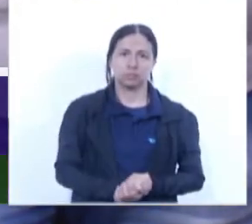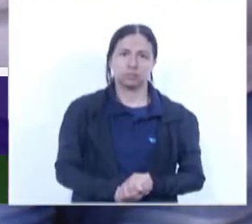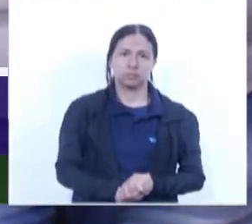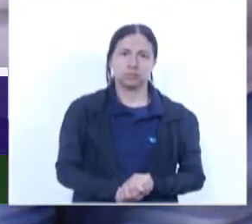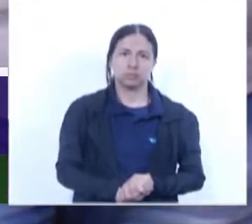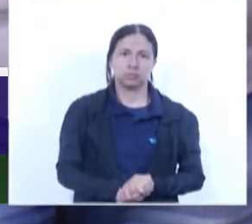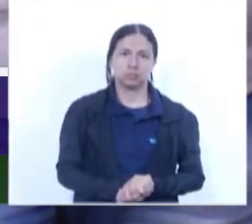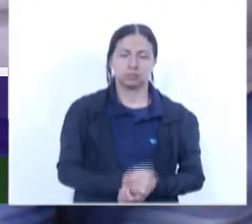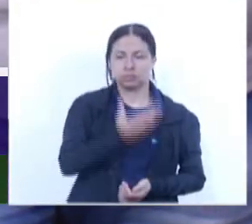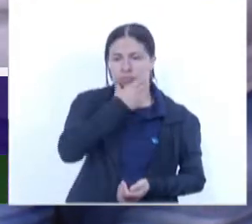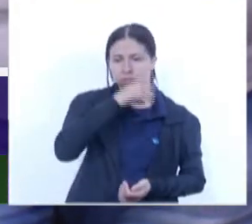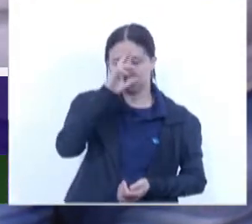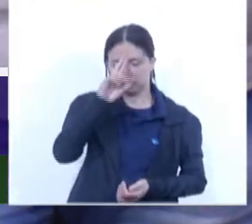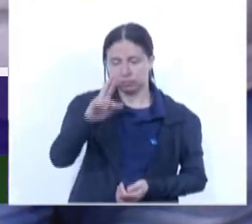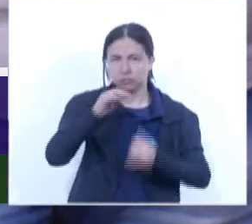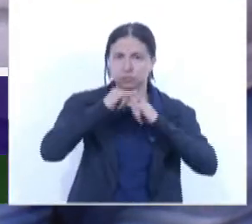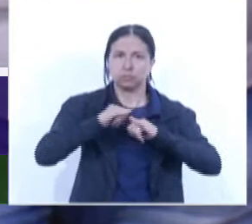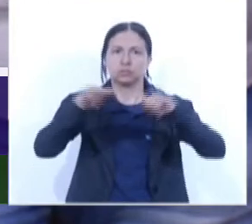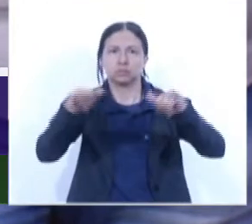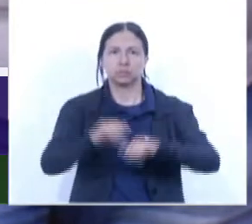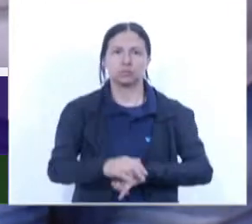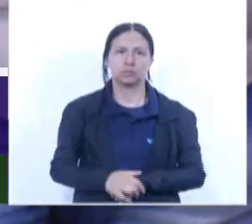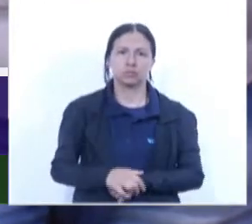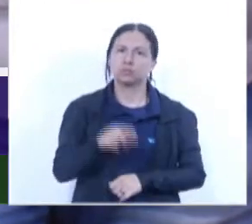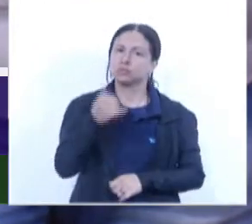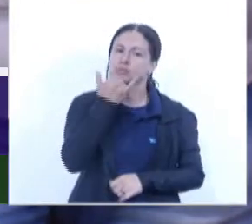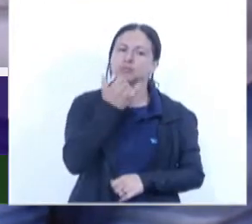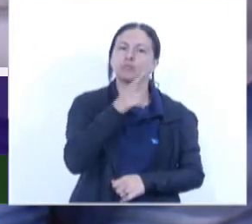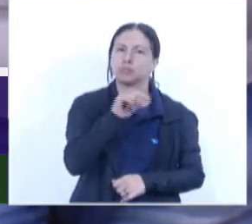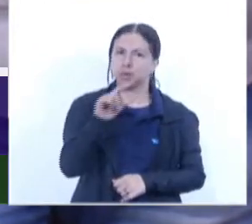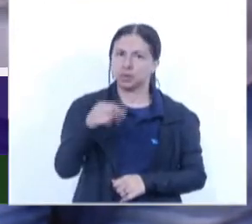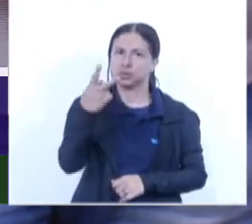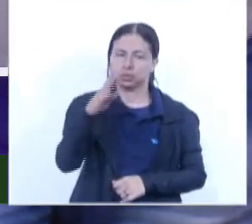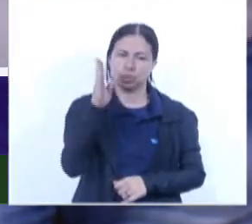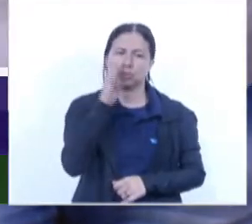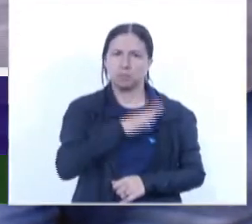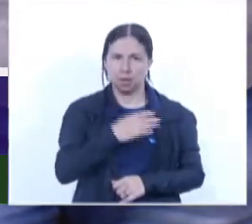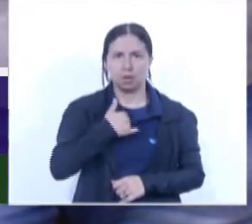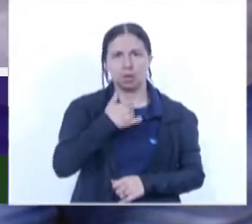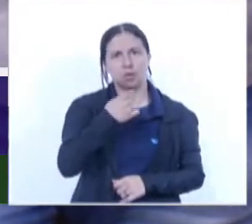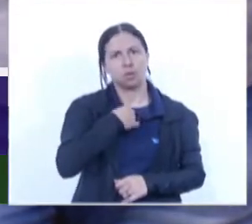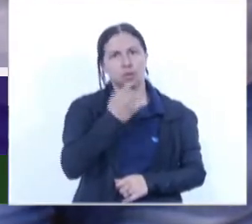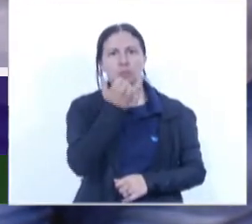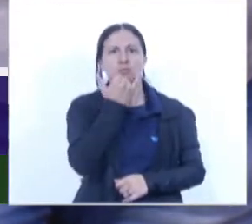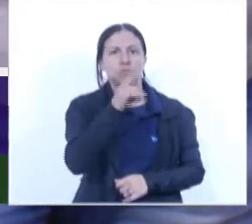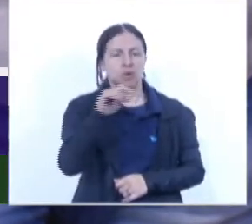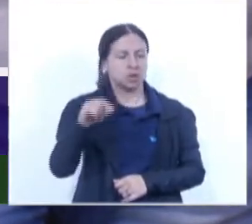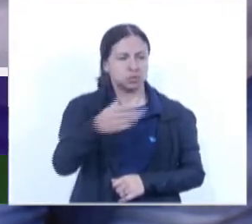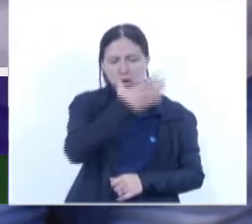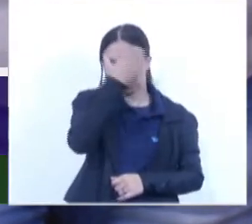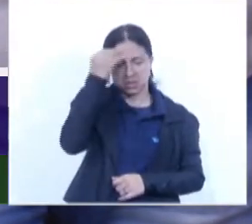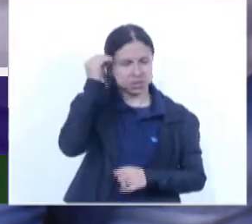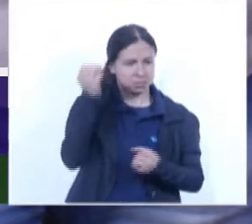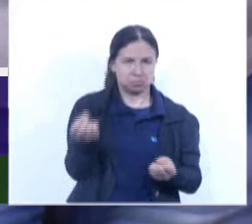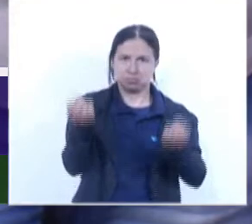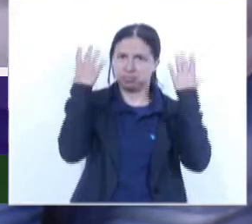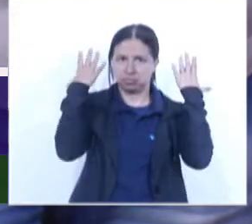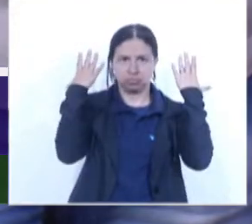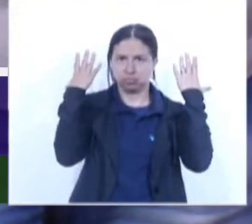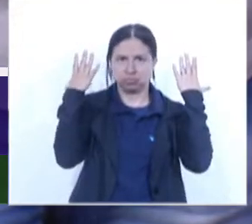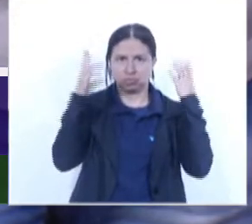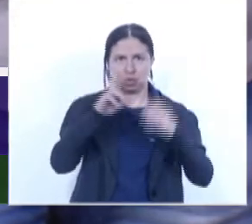Diz o Senhor porque ele lhes perdoarei a sua maldade e nunca mais lembrarei dos seus pecados